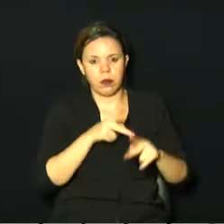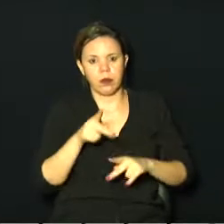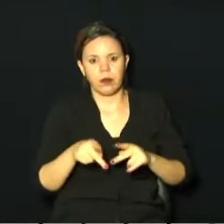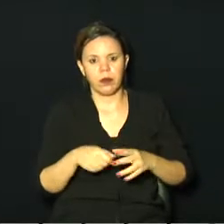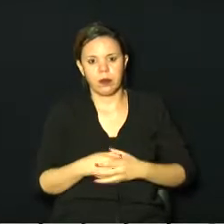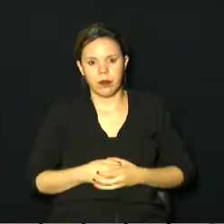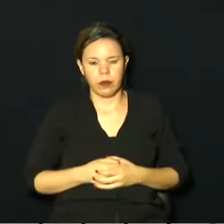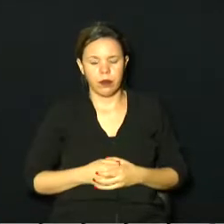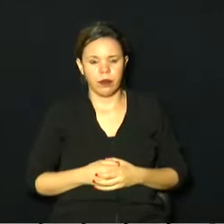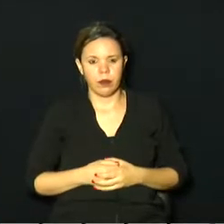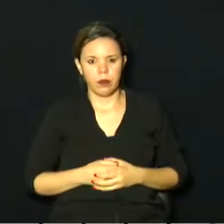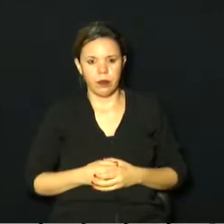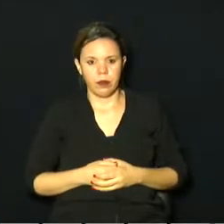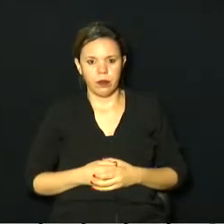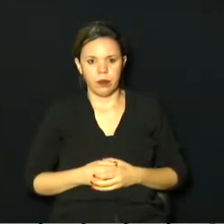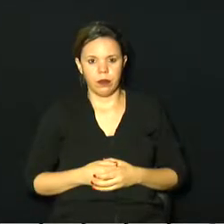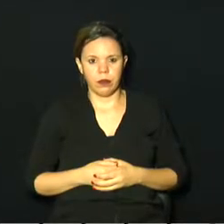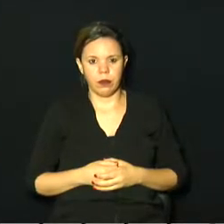agora,